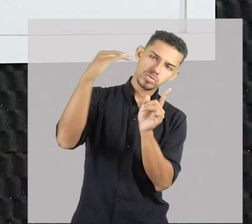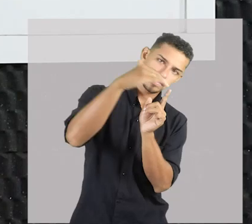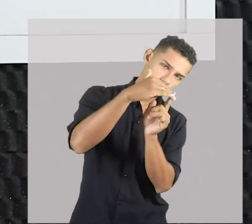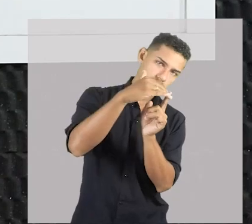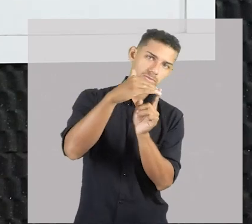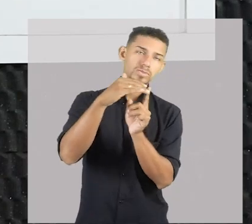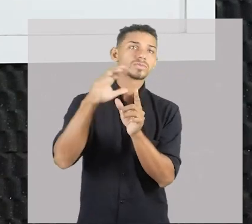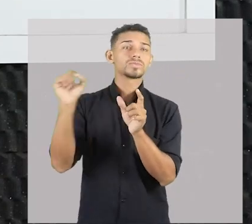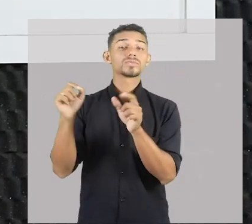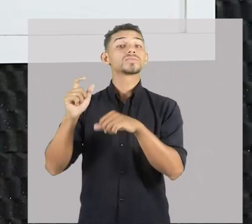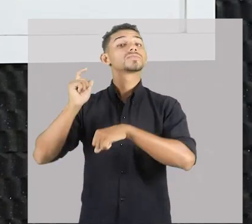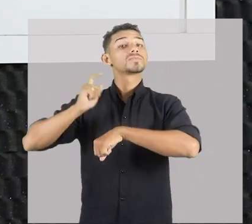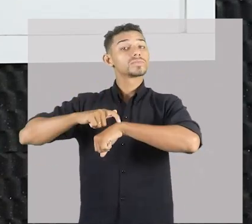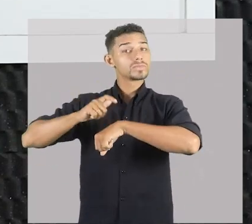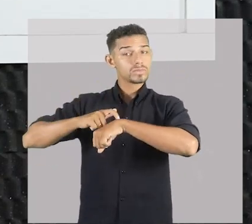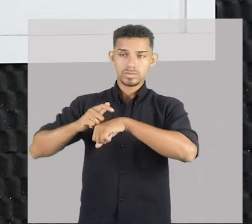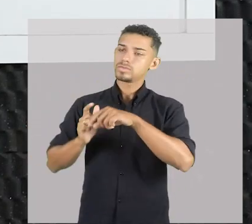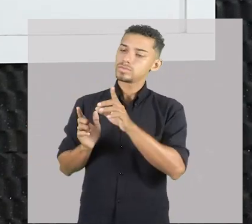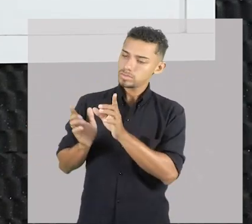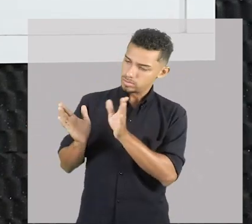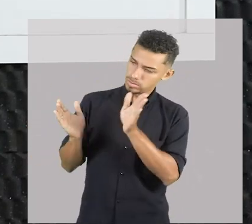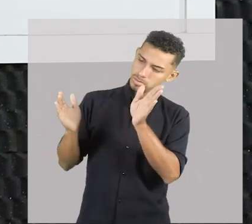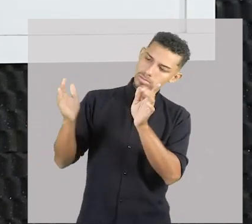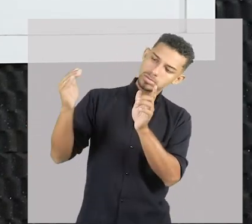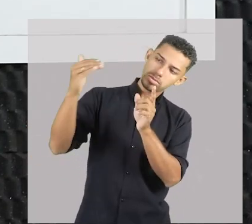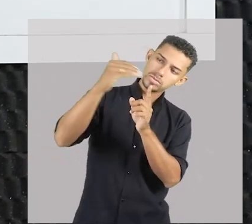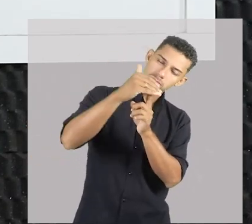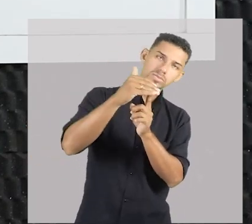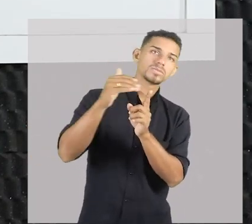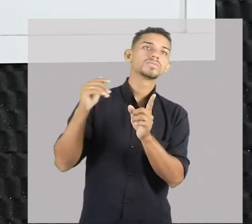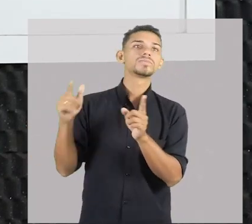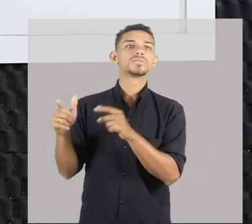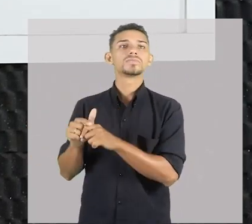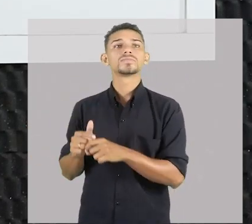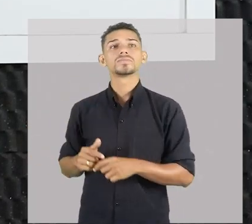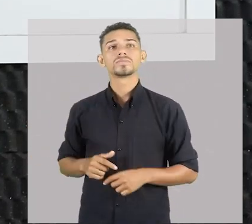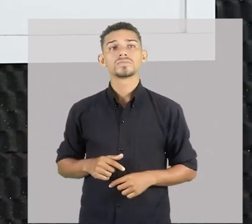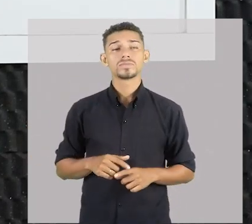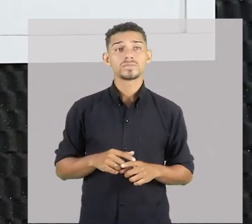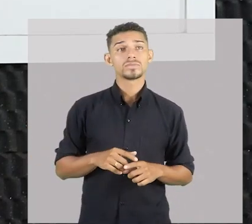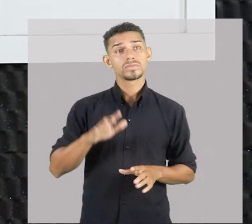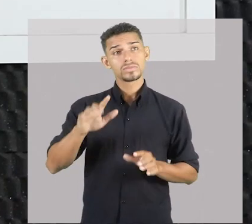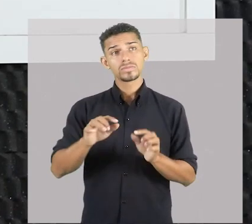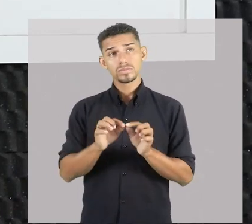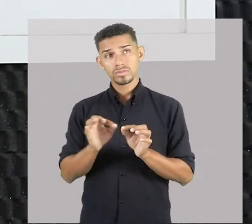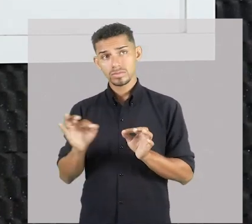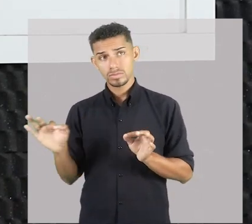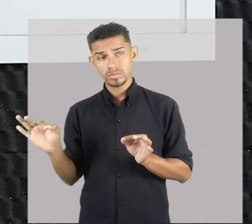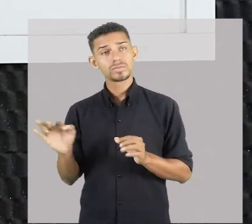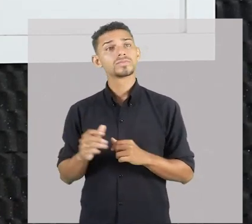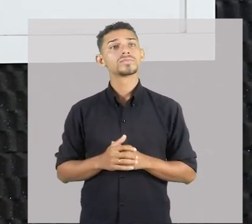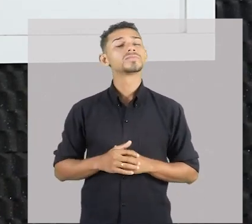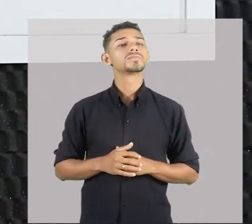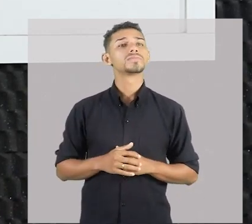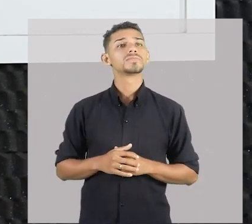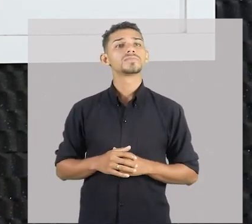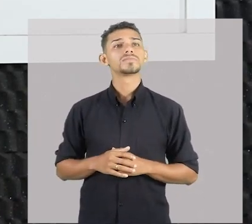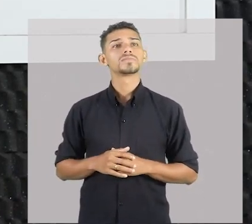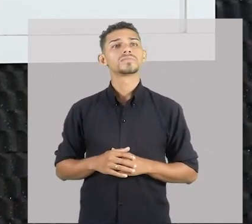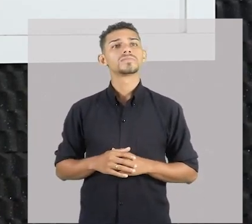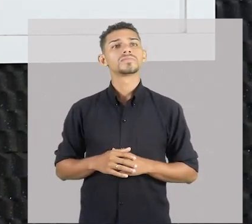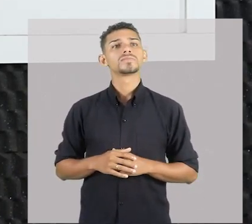percorrido, acompanhem comigo, ó. Em relação ao centro, você saiu daqui desse ponto e chegou aqui nesse